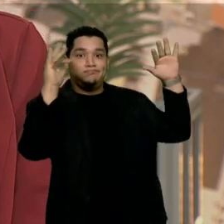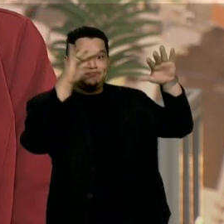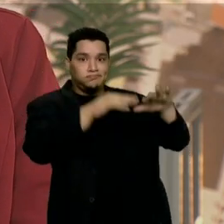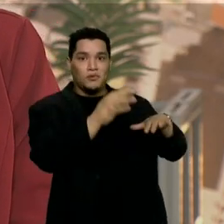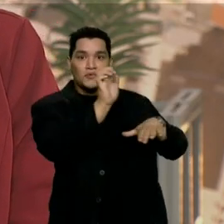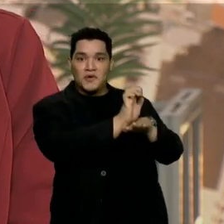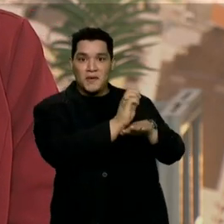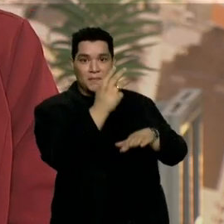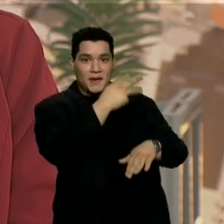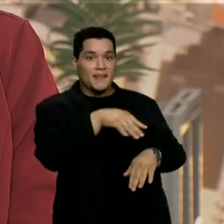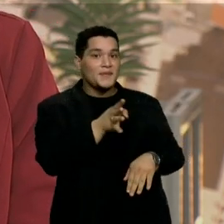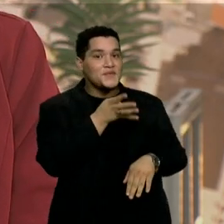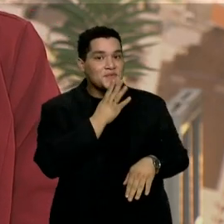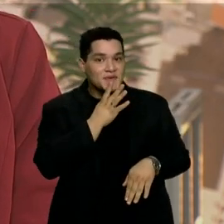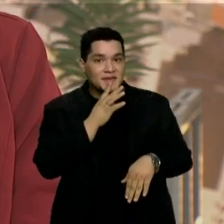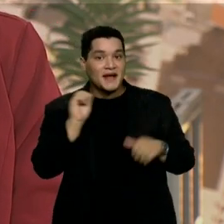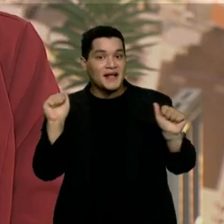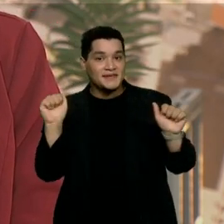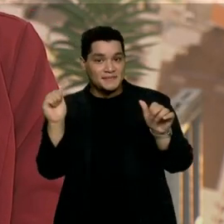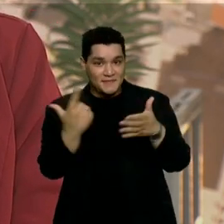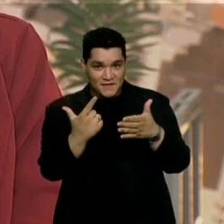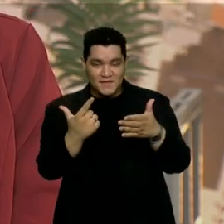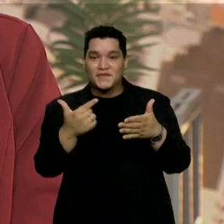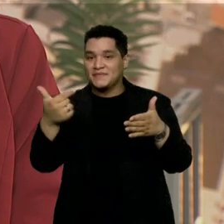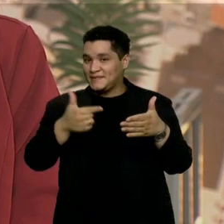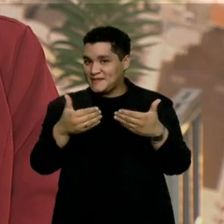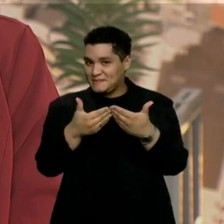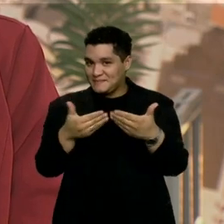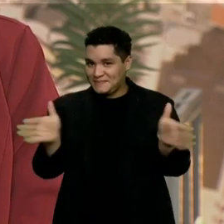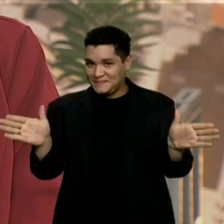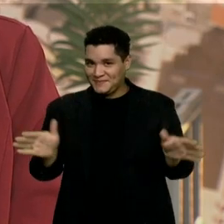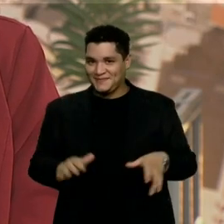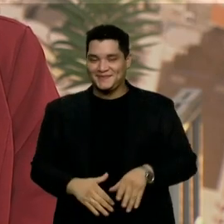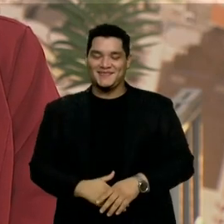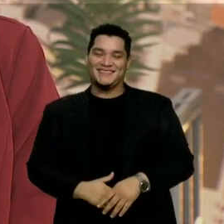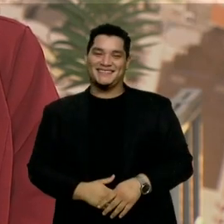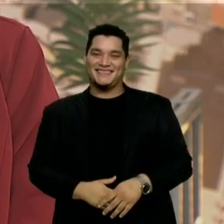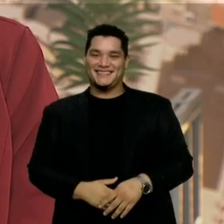o Estado o Assembleia em Foco segunda edição está